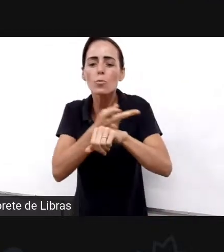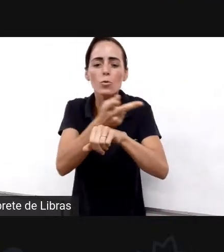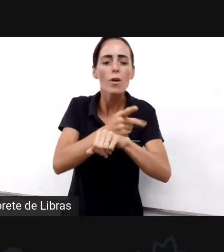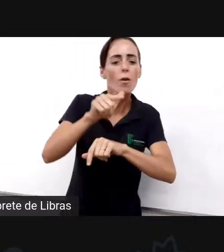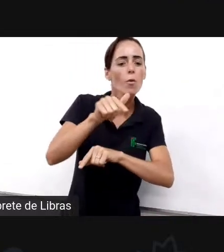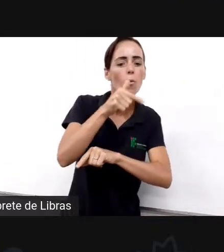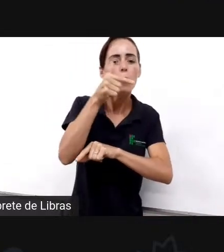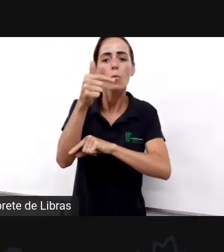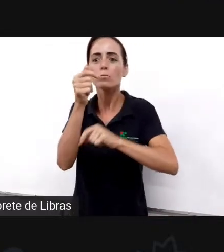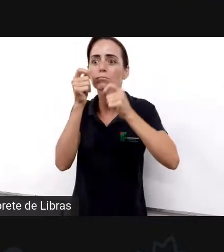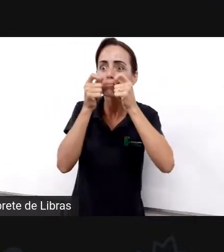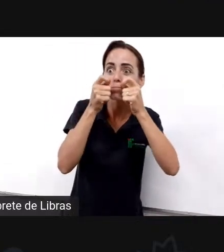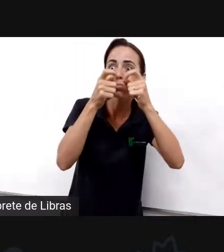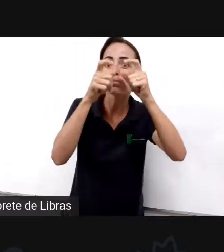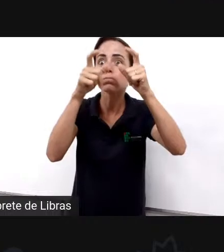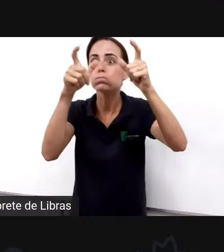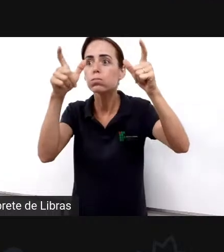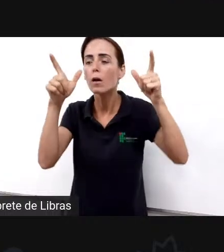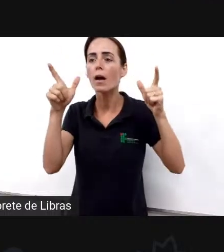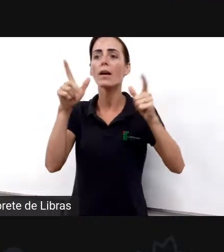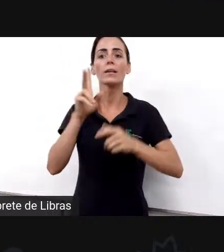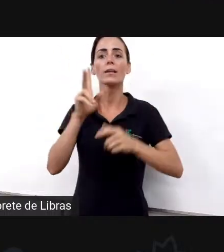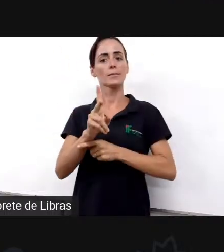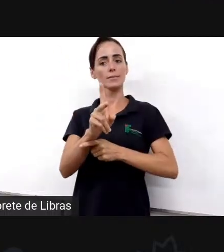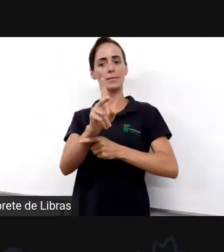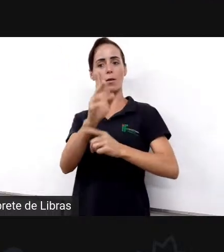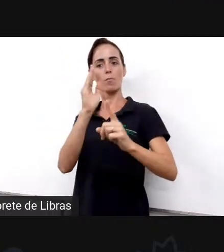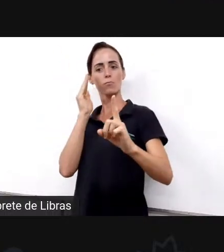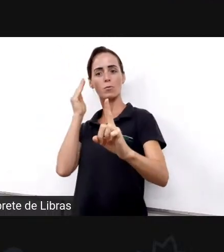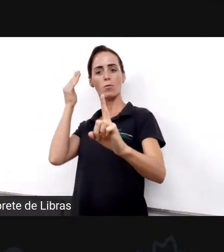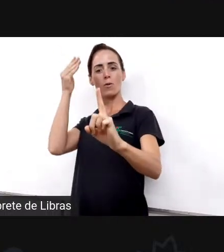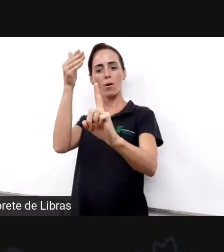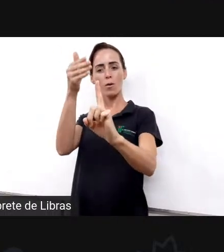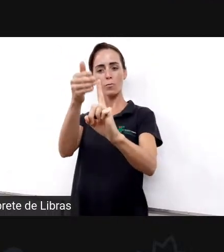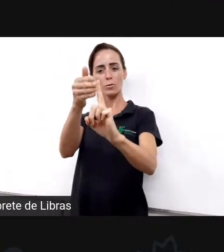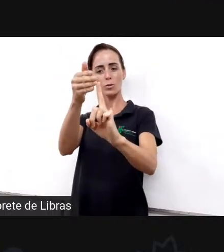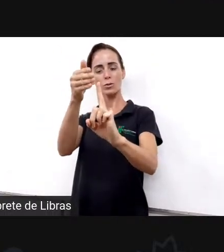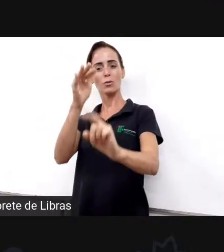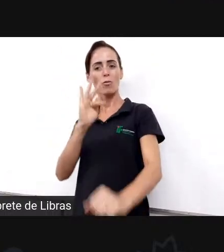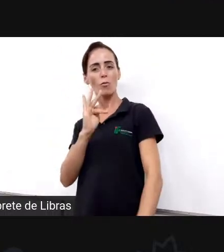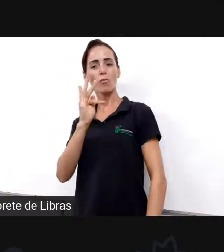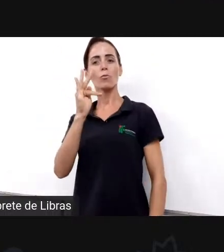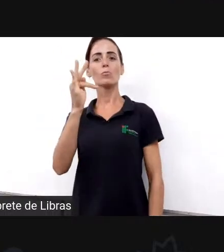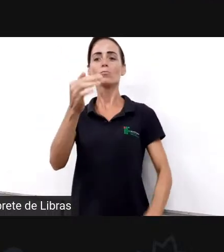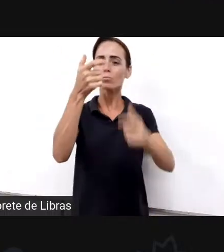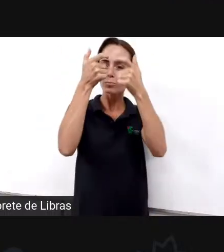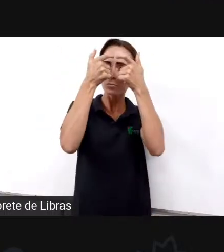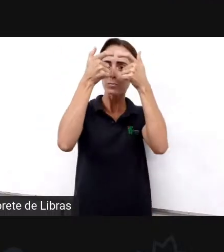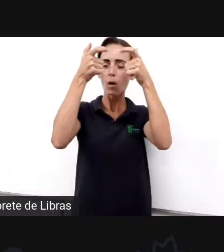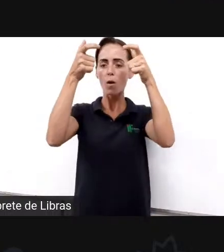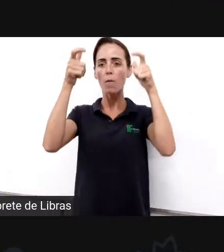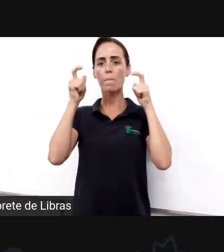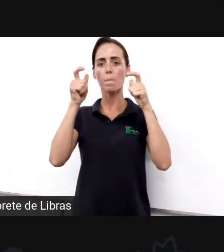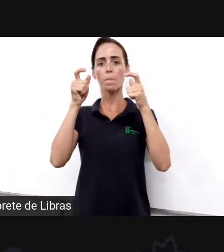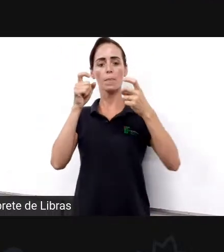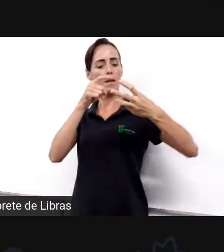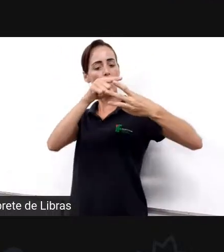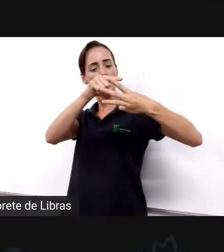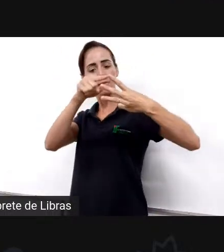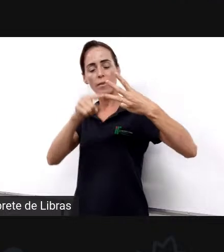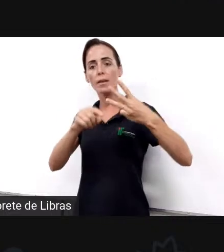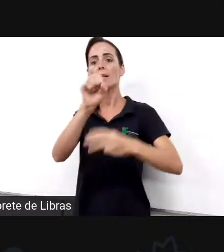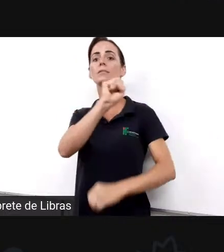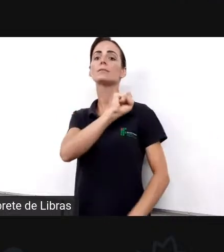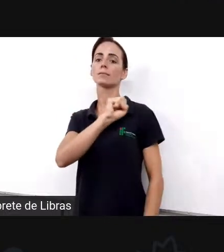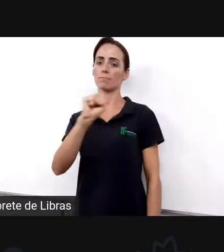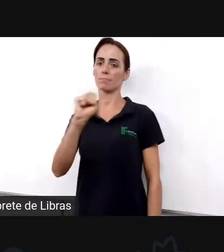novos horizontes, sempre apontando para um futuro de conhecimento. Se foram 3 semestres,